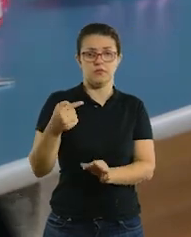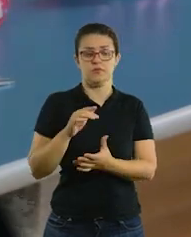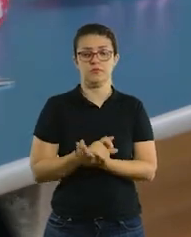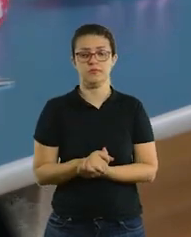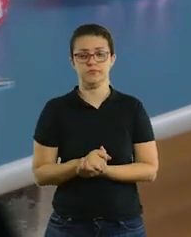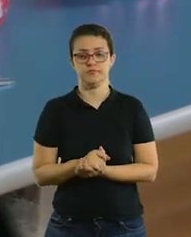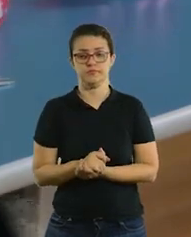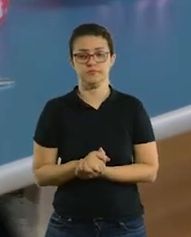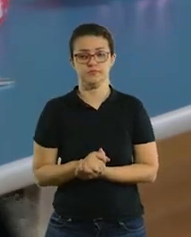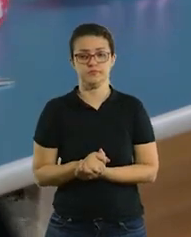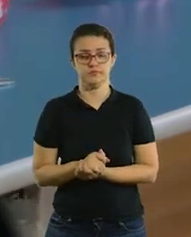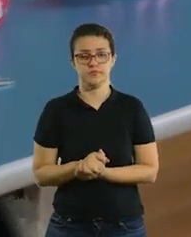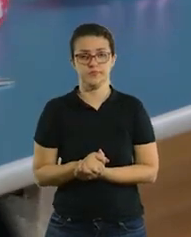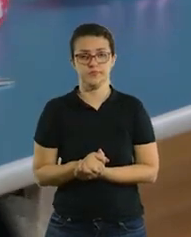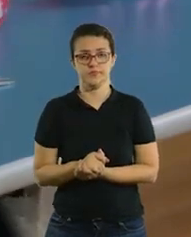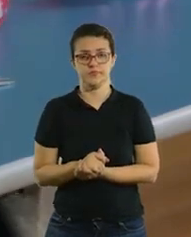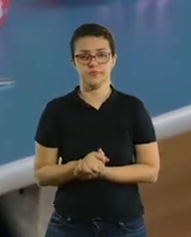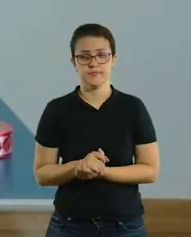após medir a criança,